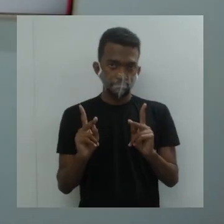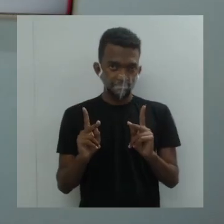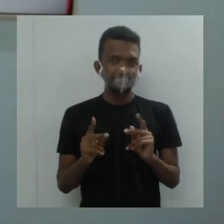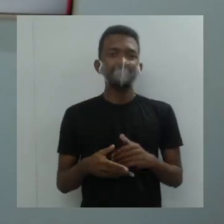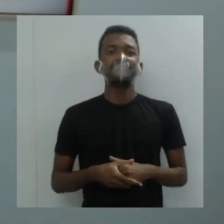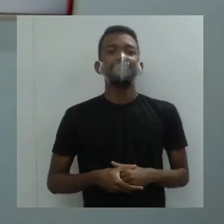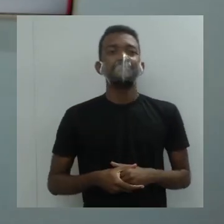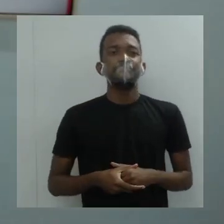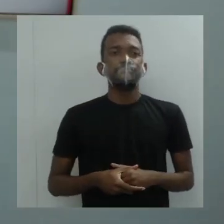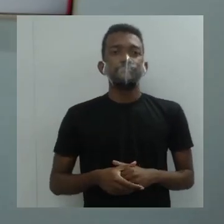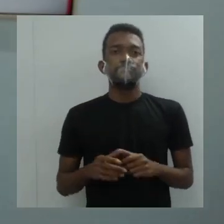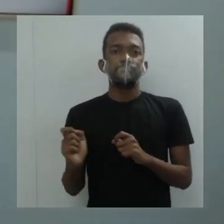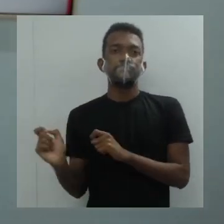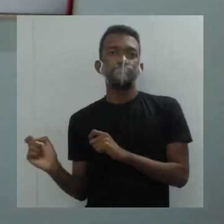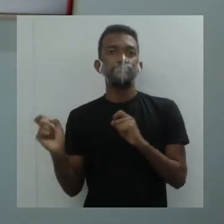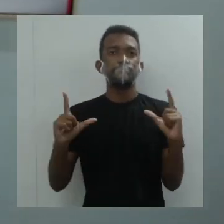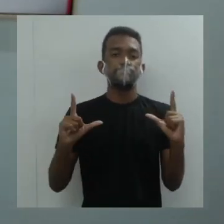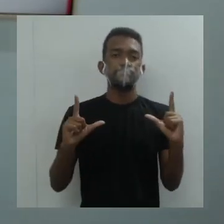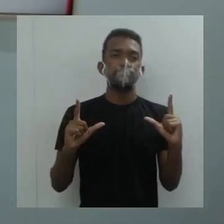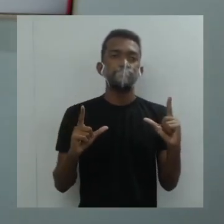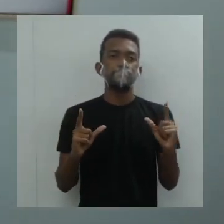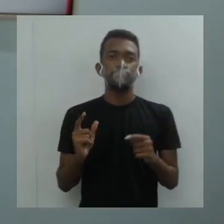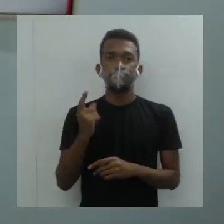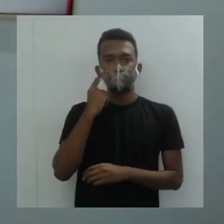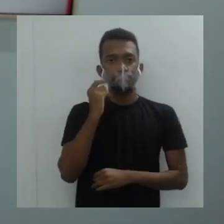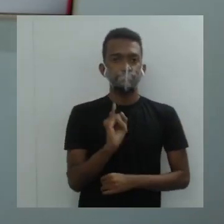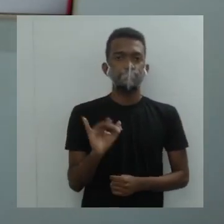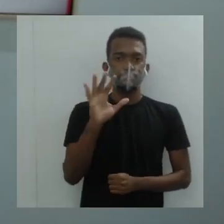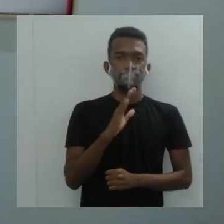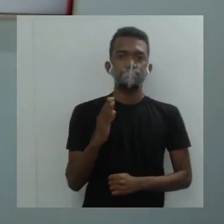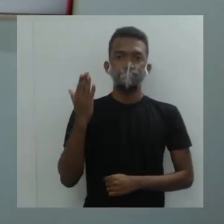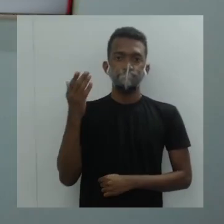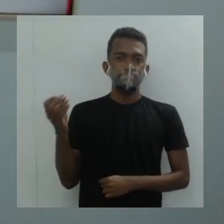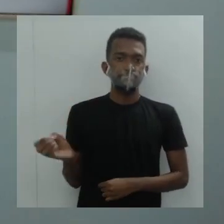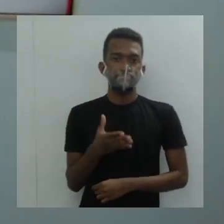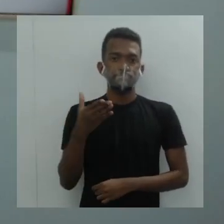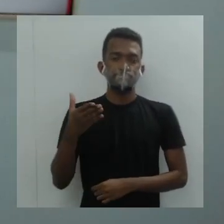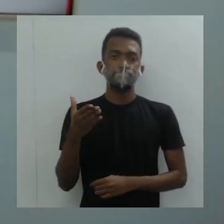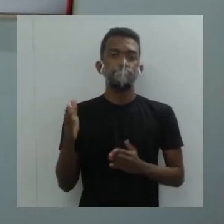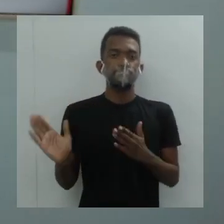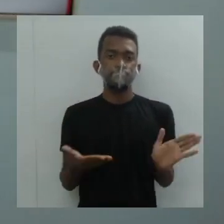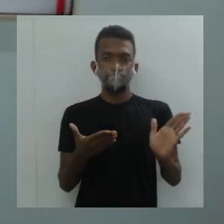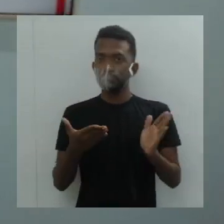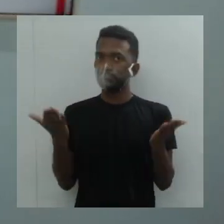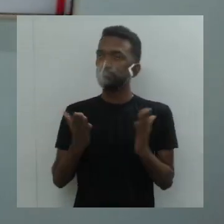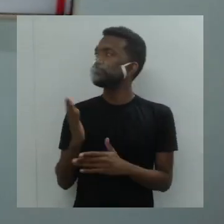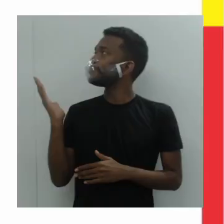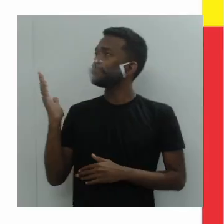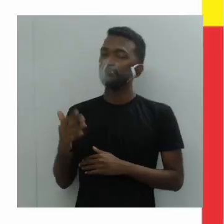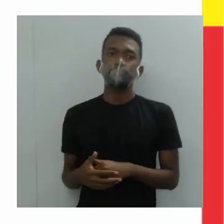certo? Vamos agora para a próxima imagem e vamos conversar mais um pouco.